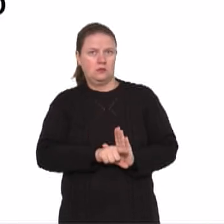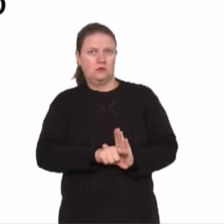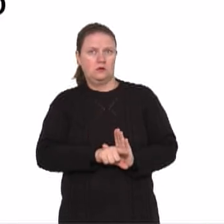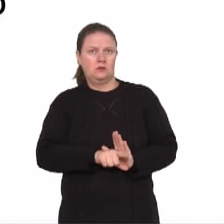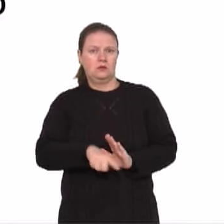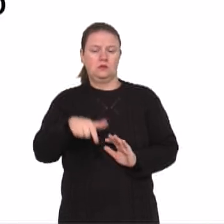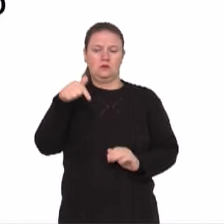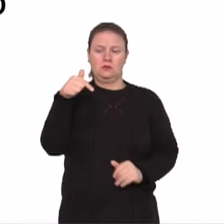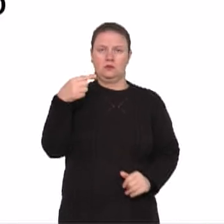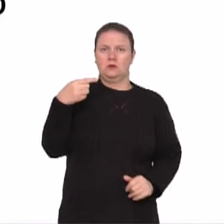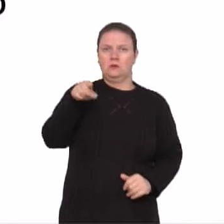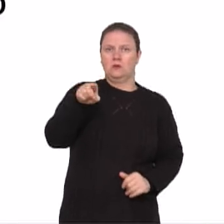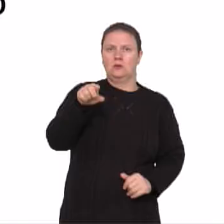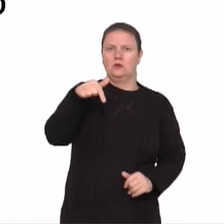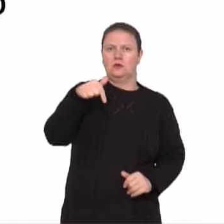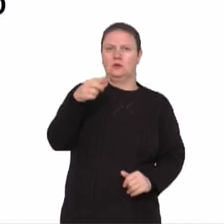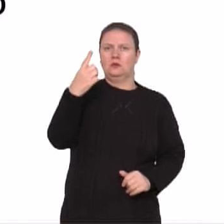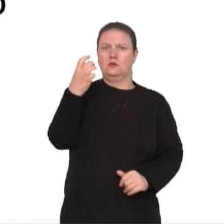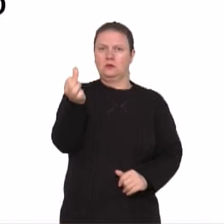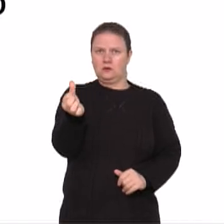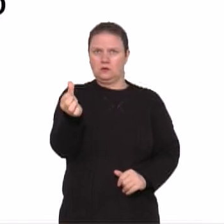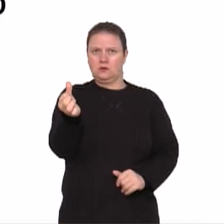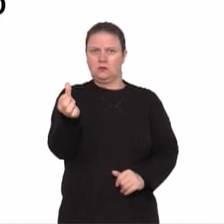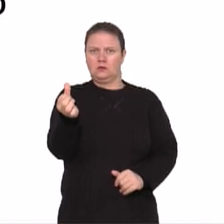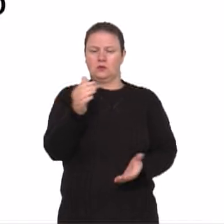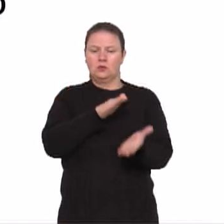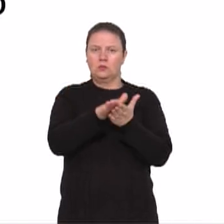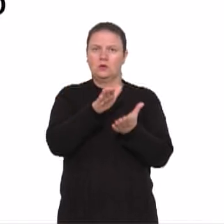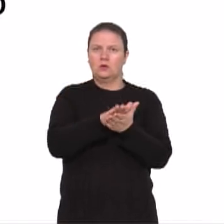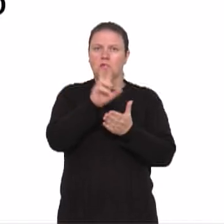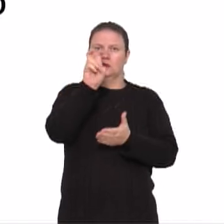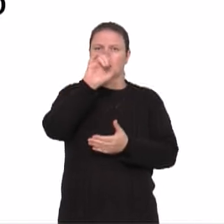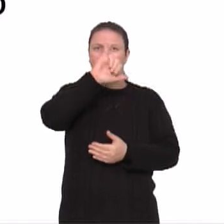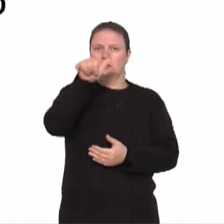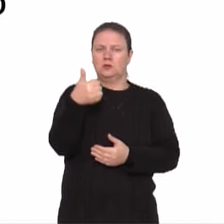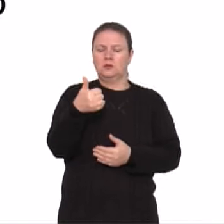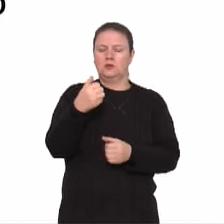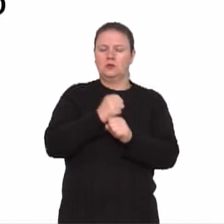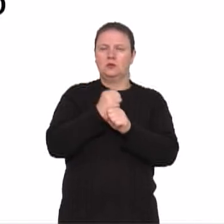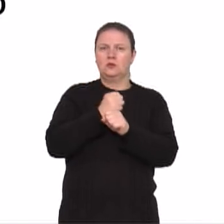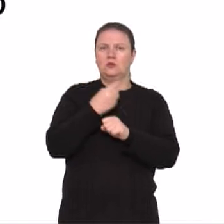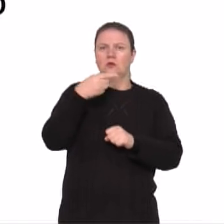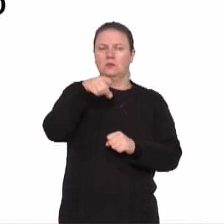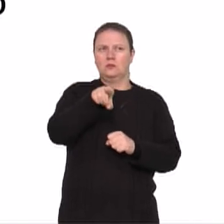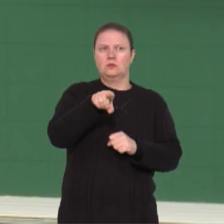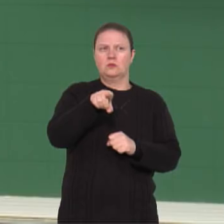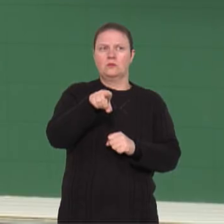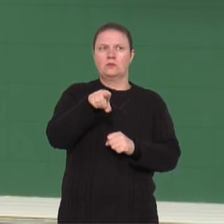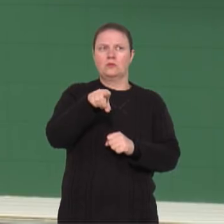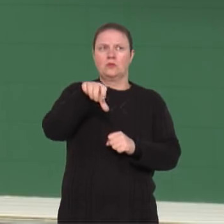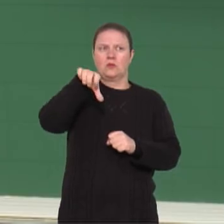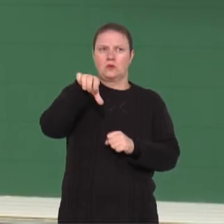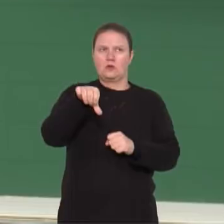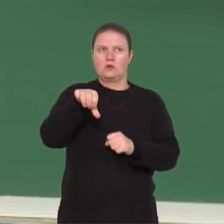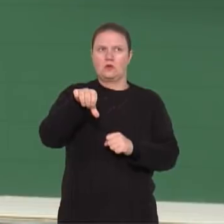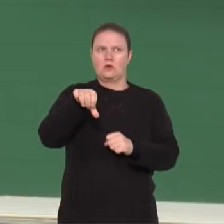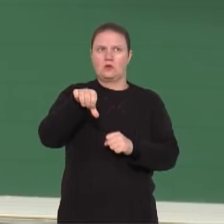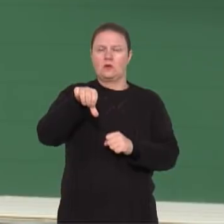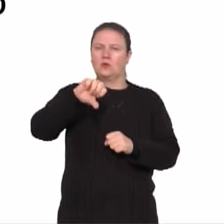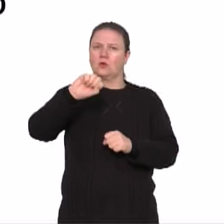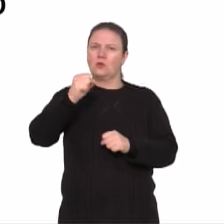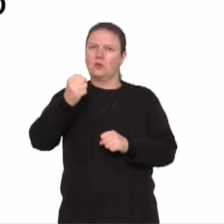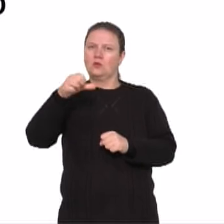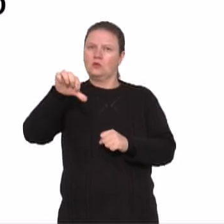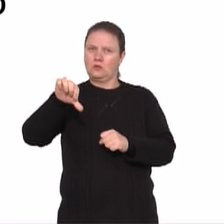número 7.716, publicada em 5 de janeiro de 1989. Então, já é uma lei bem antiga. E o que diz essa